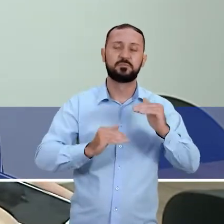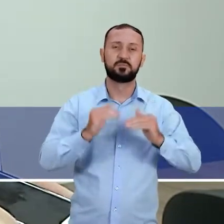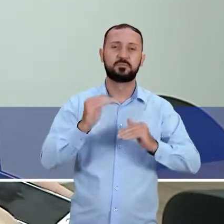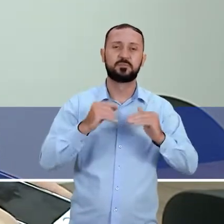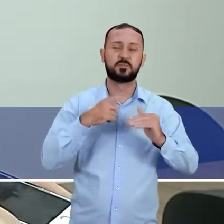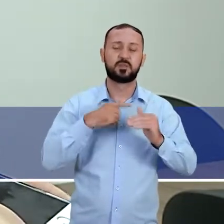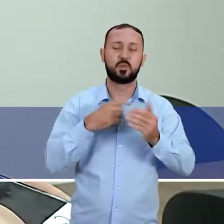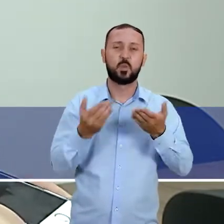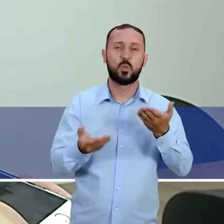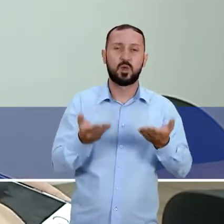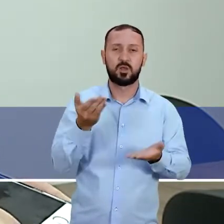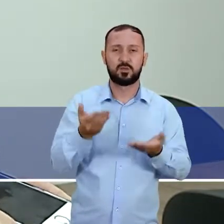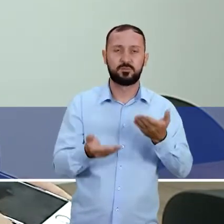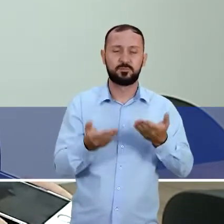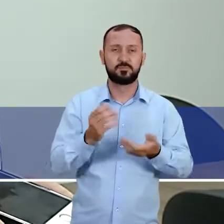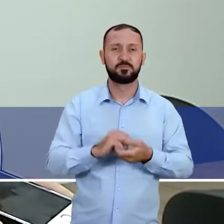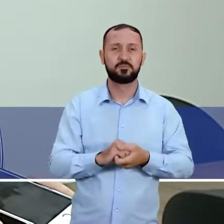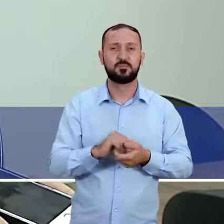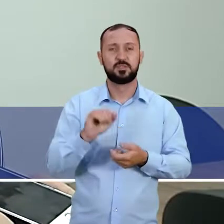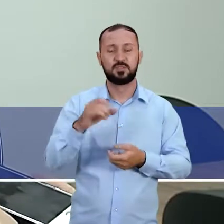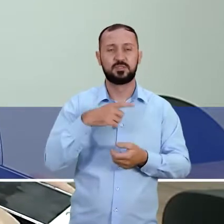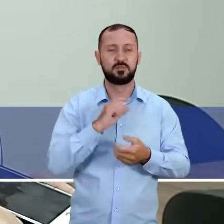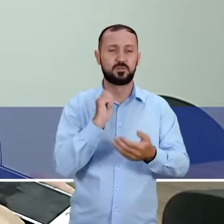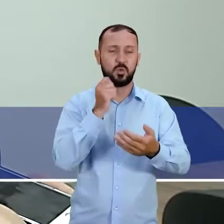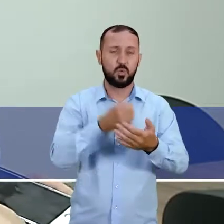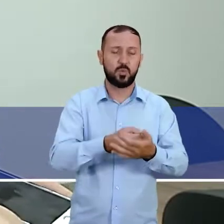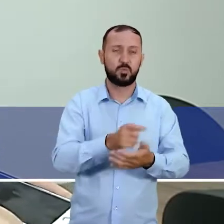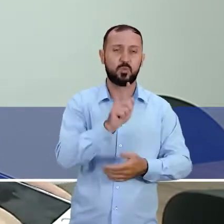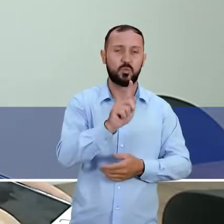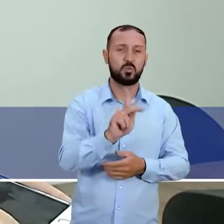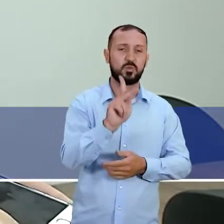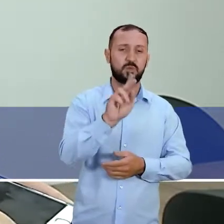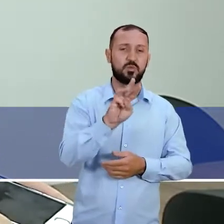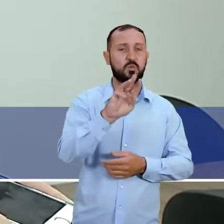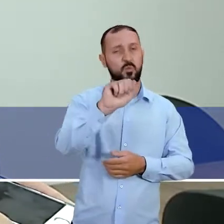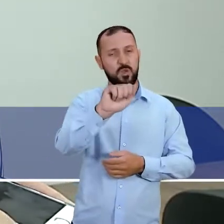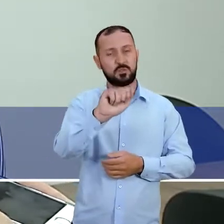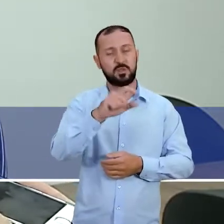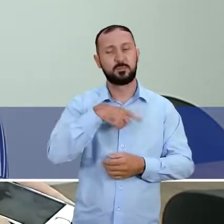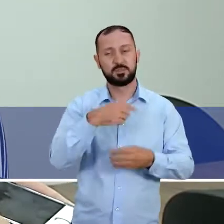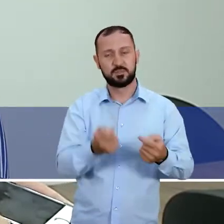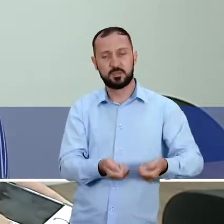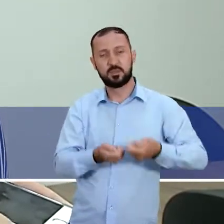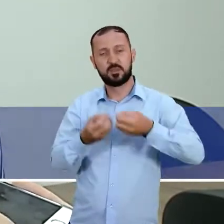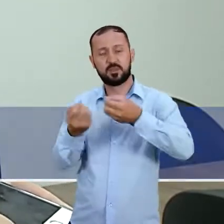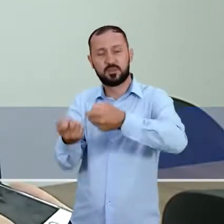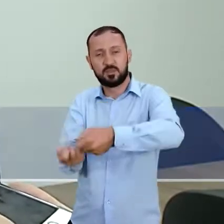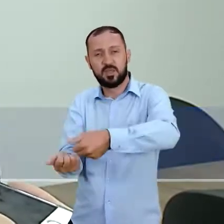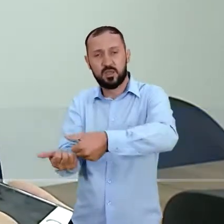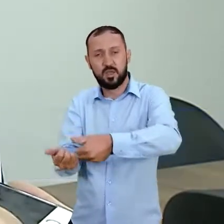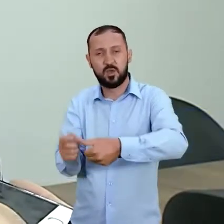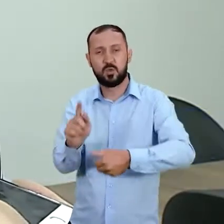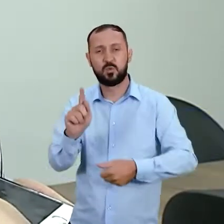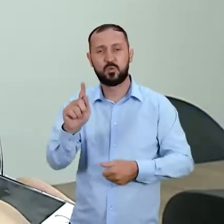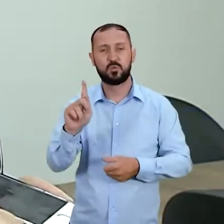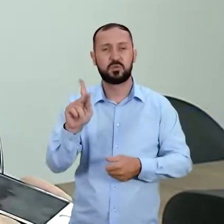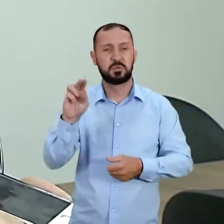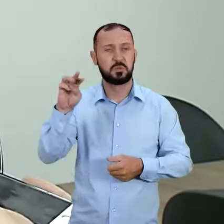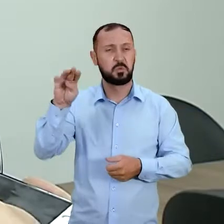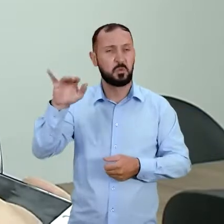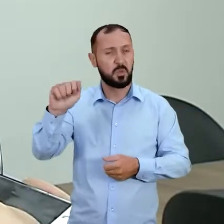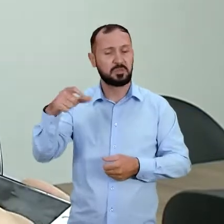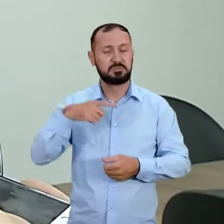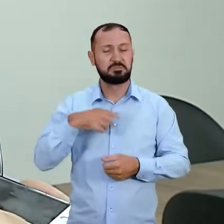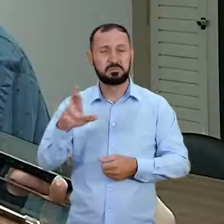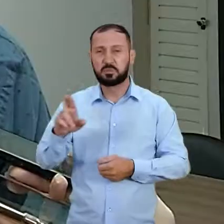havia o equilíbrio. Se compra 1 kW, ela deve entregar 1 kW. E nós não recebemos nenhuma